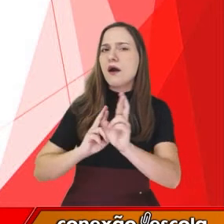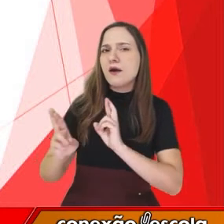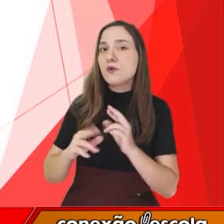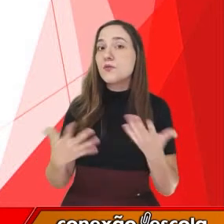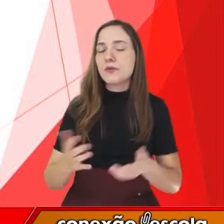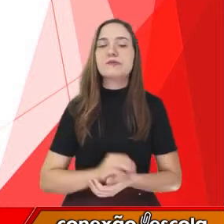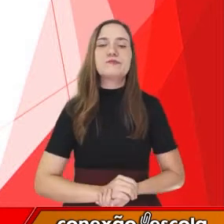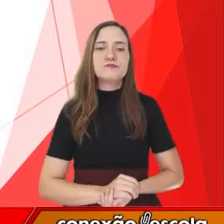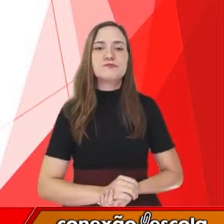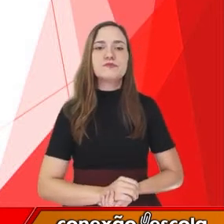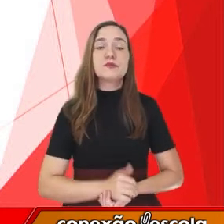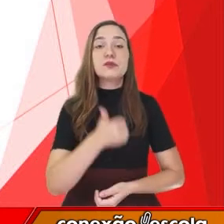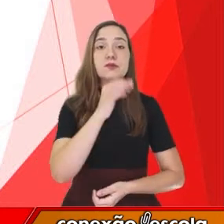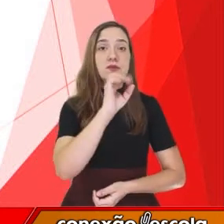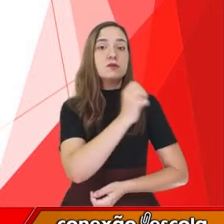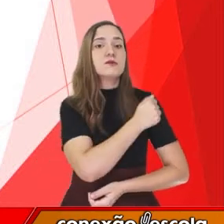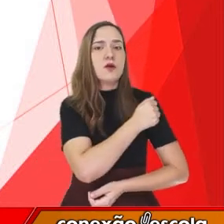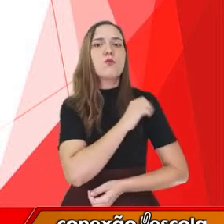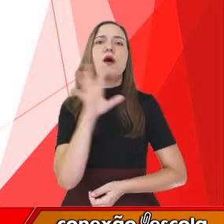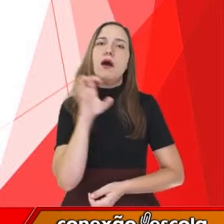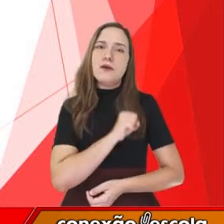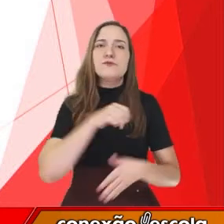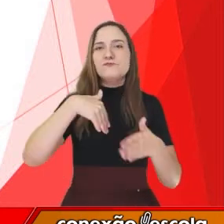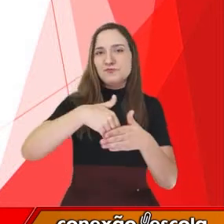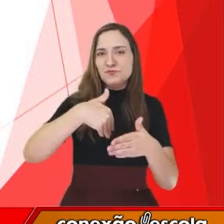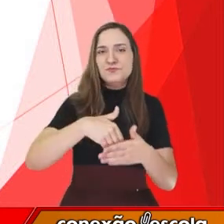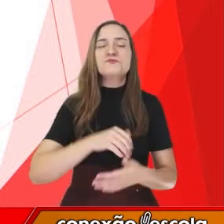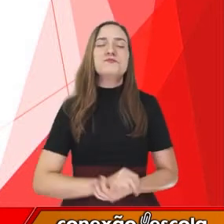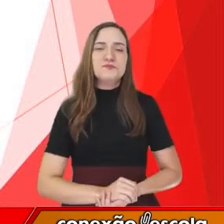resultado: 10 estudantes preferem futebol,